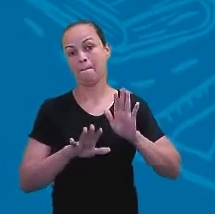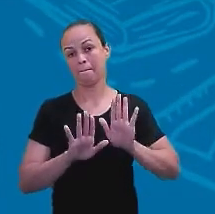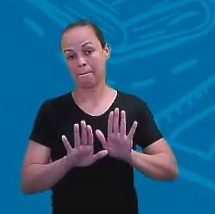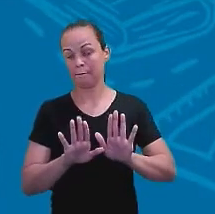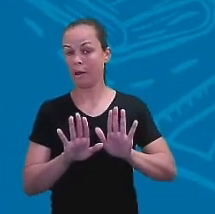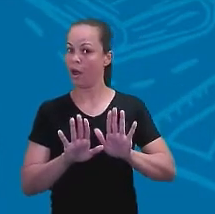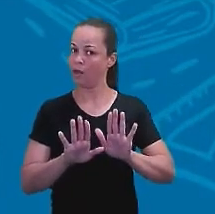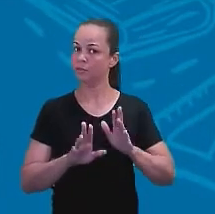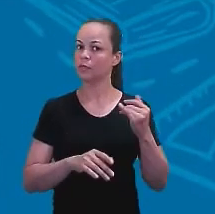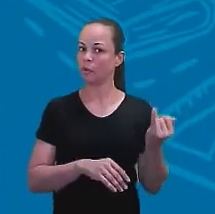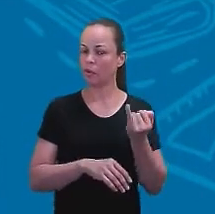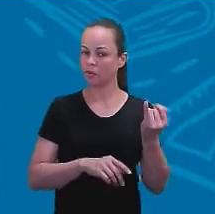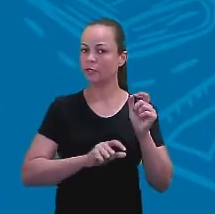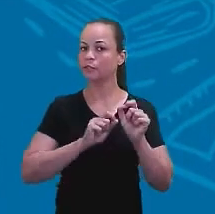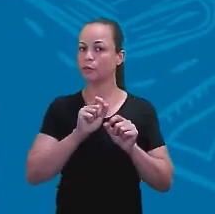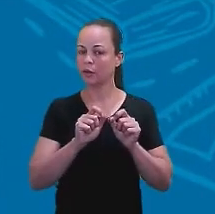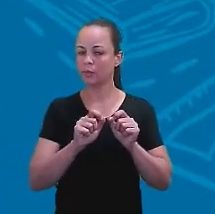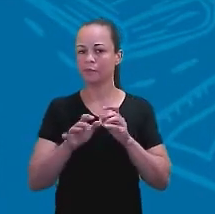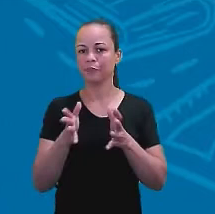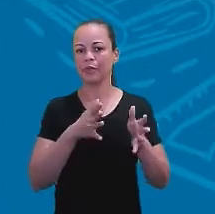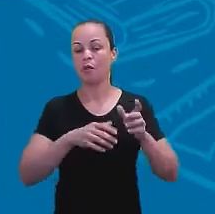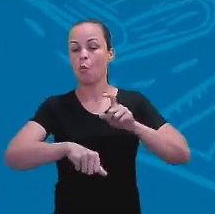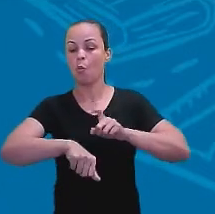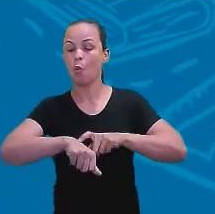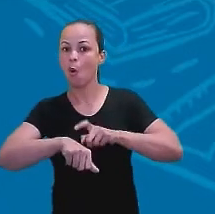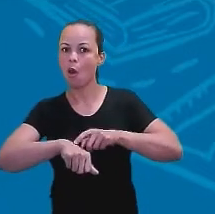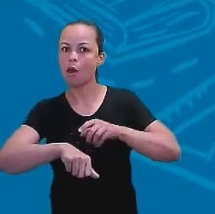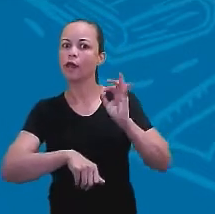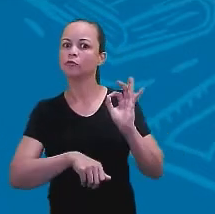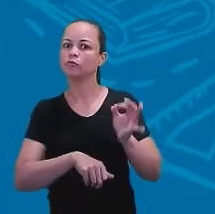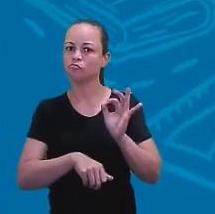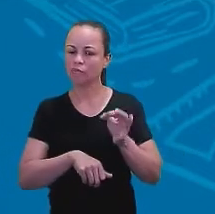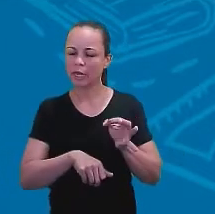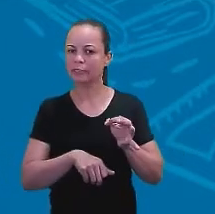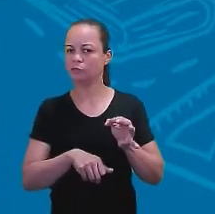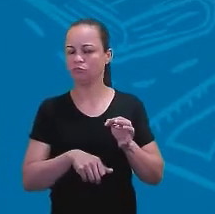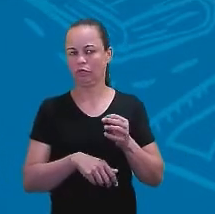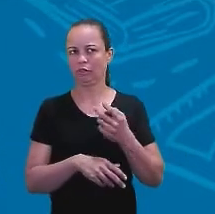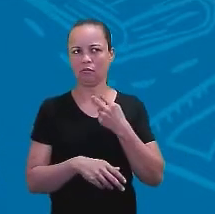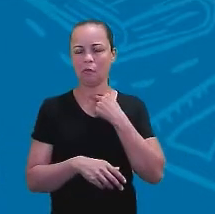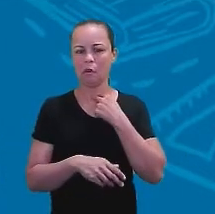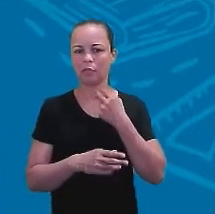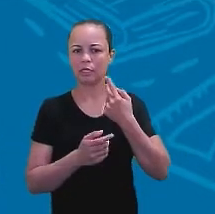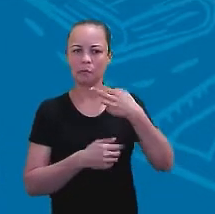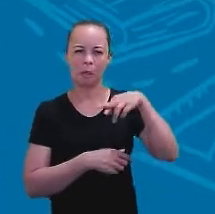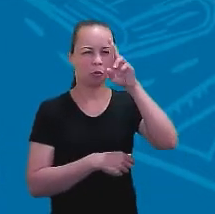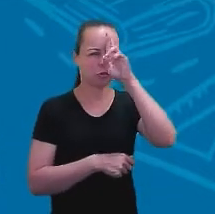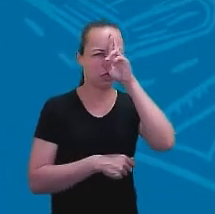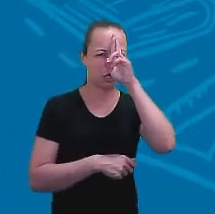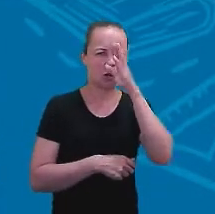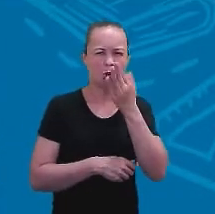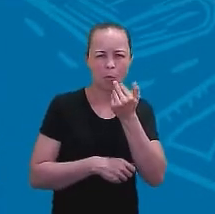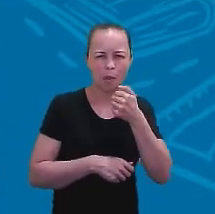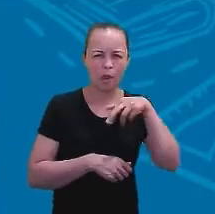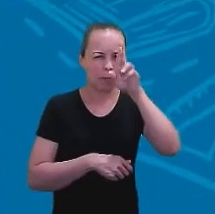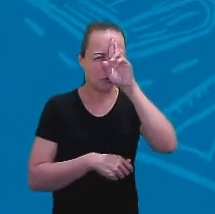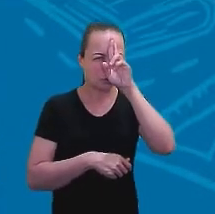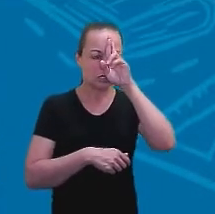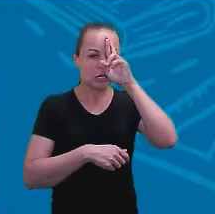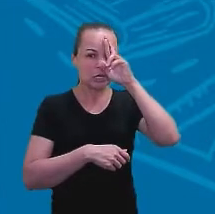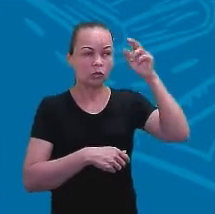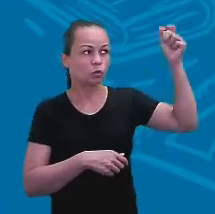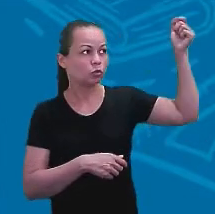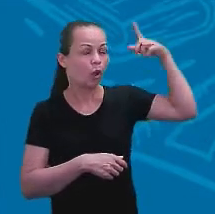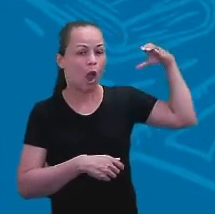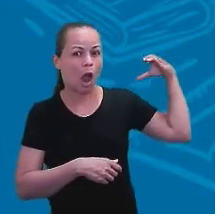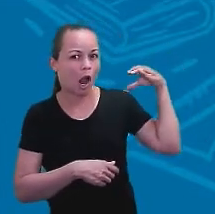do dia adequado. A gente não vai estar se expondo ao sol, por exemplo, de meio-dia, né, que é um horário em que o sol está bastante